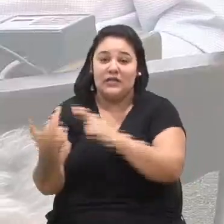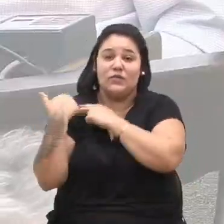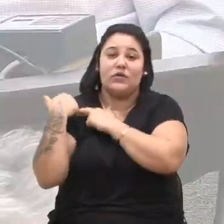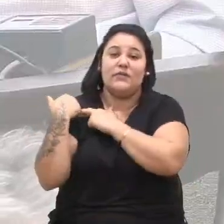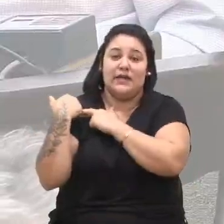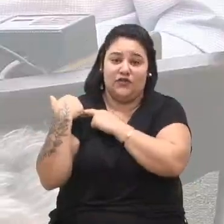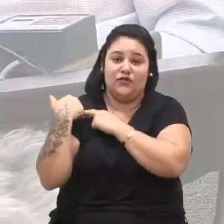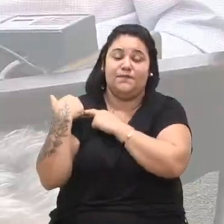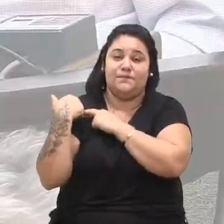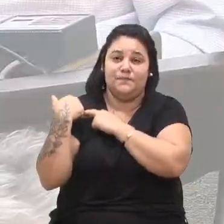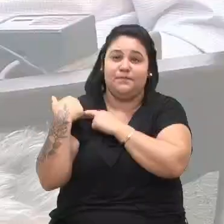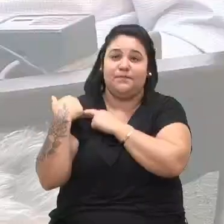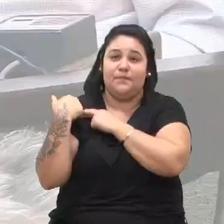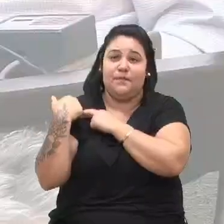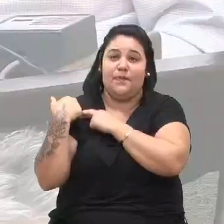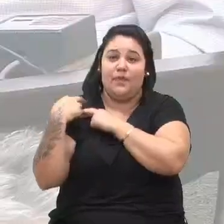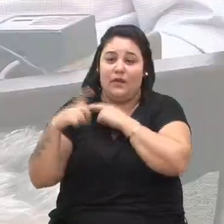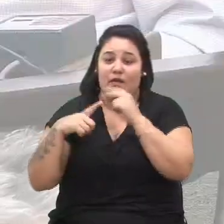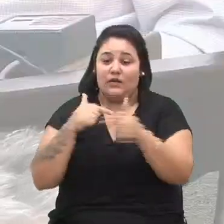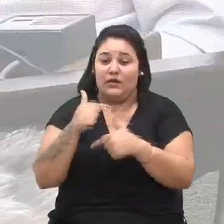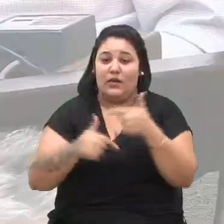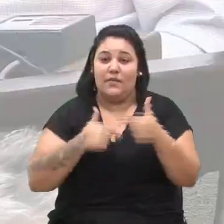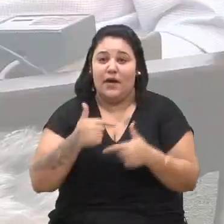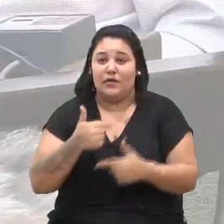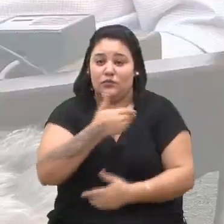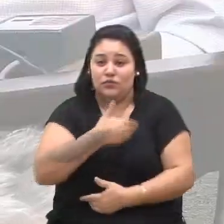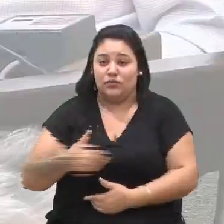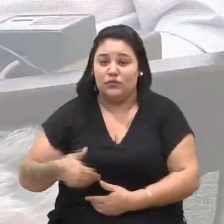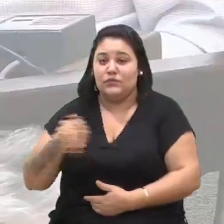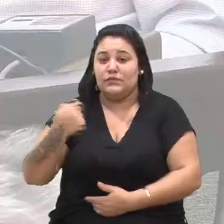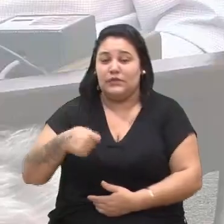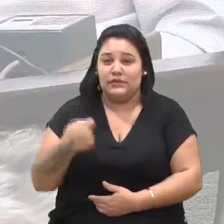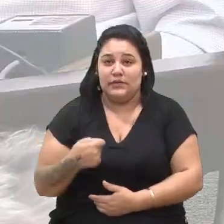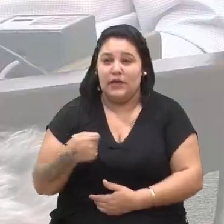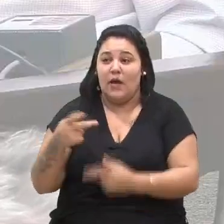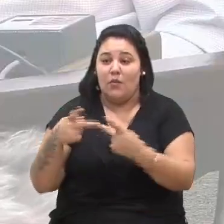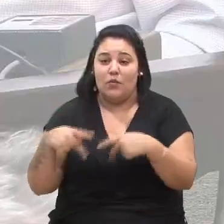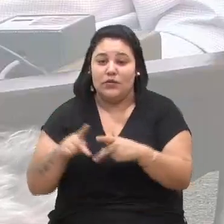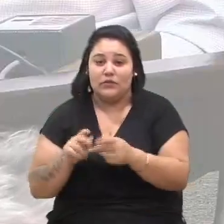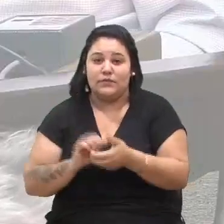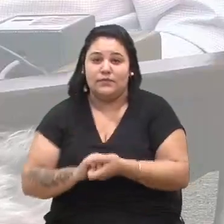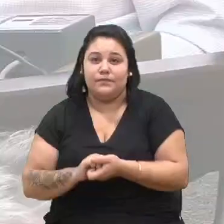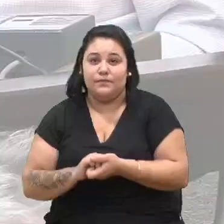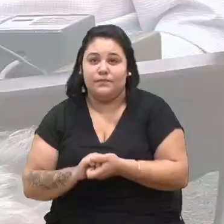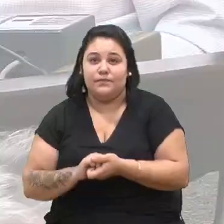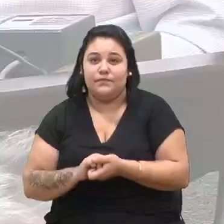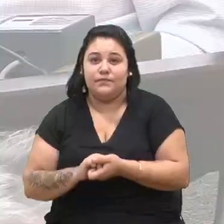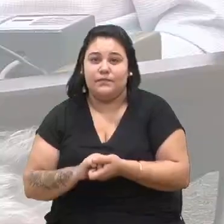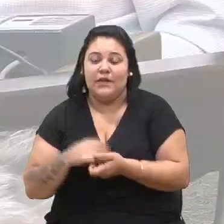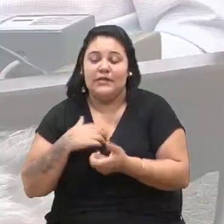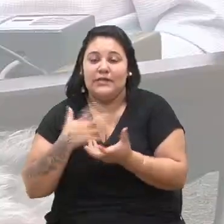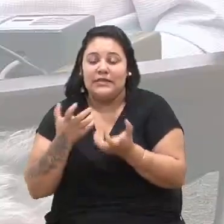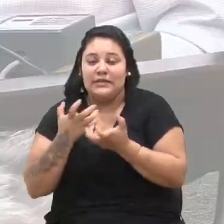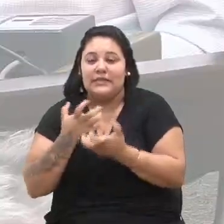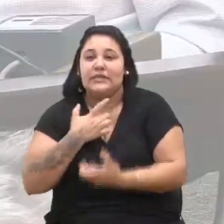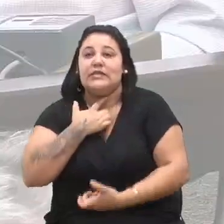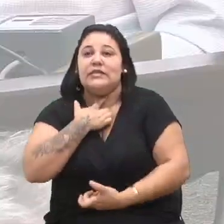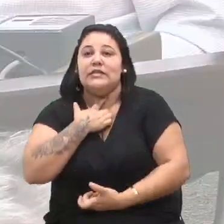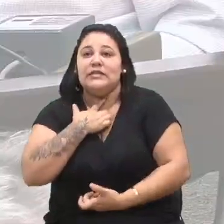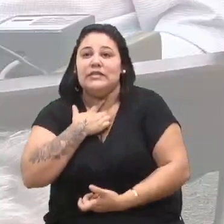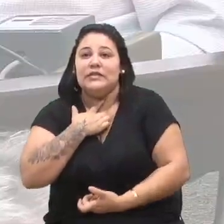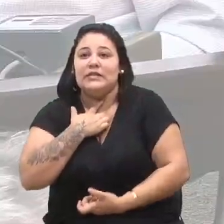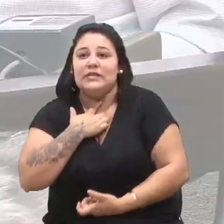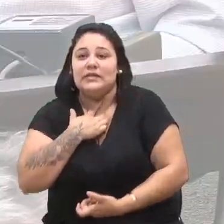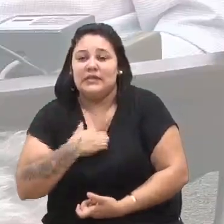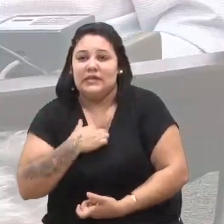ali serviços públicos necessários para aquela população. E o anseio daquela comunidade